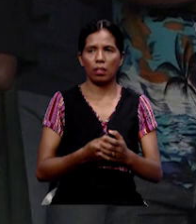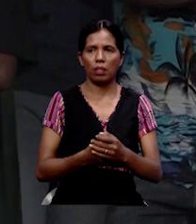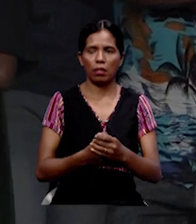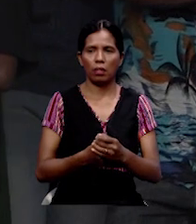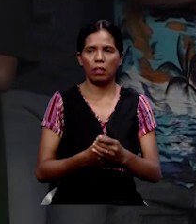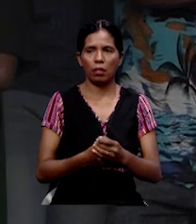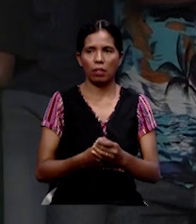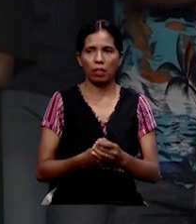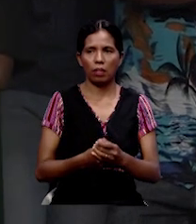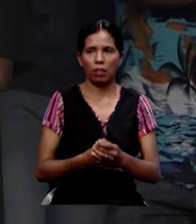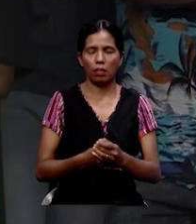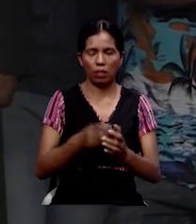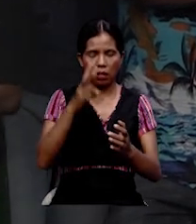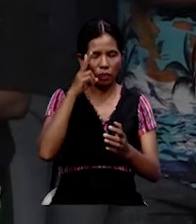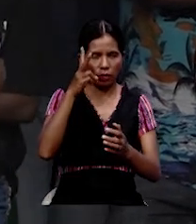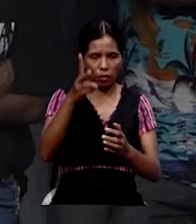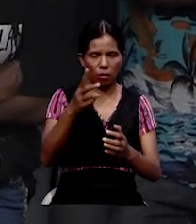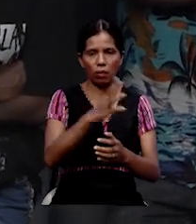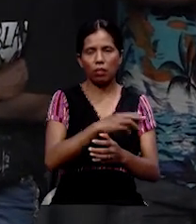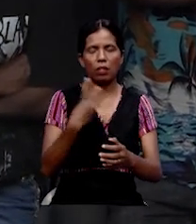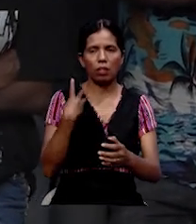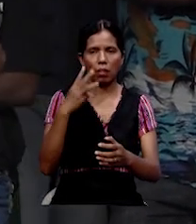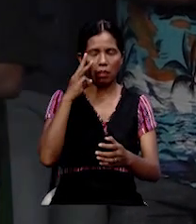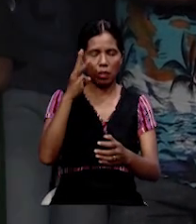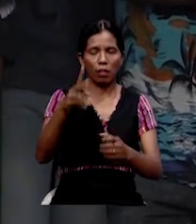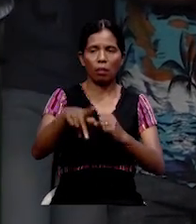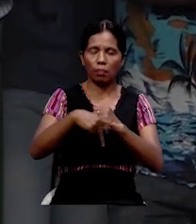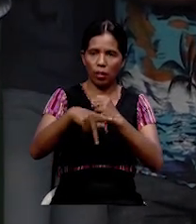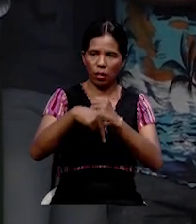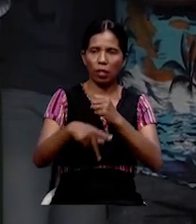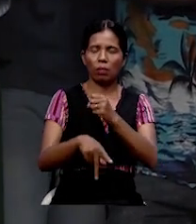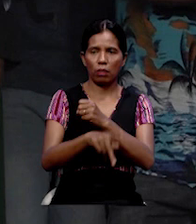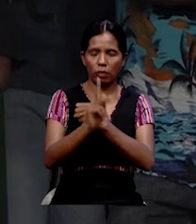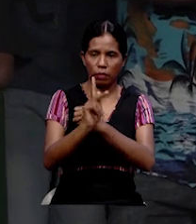Itenya bisa uno itenya bisa partidu kuntulinya.